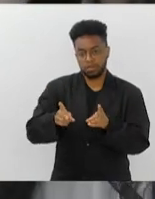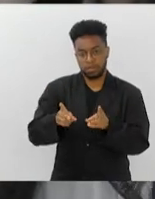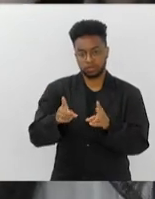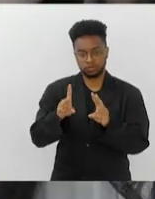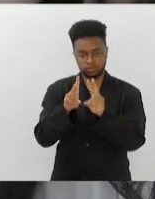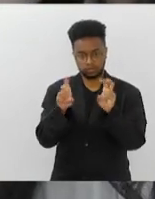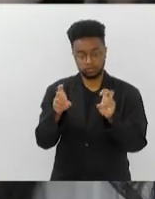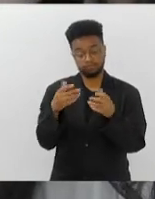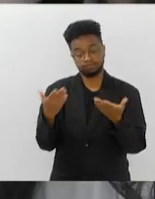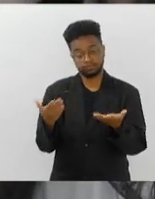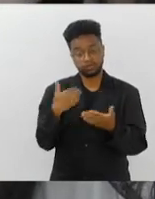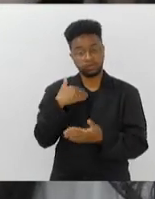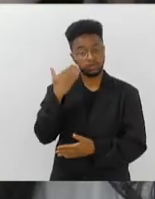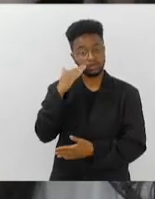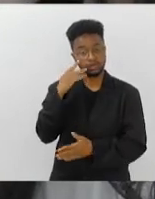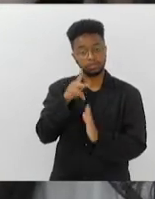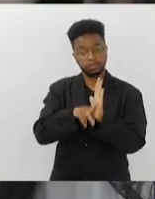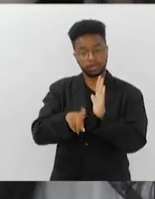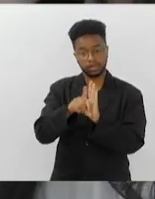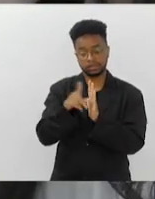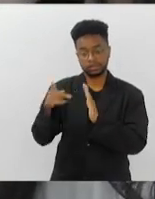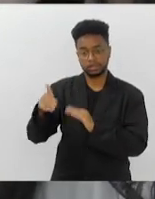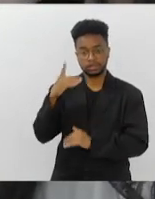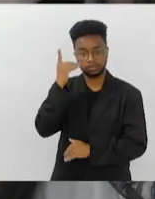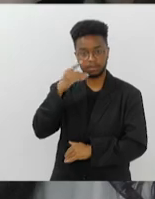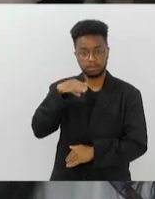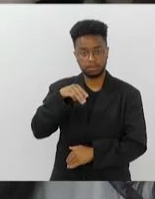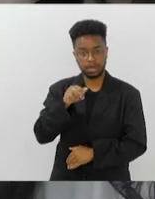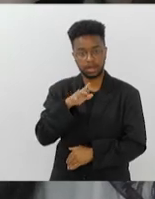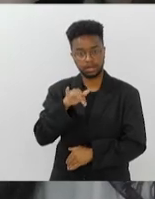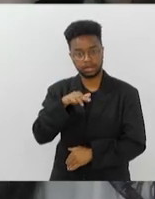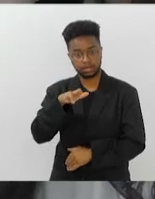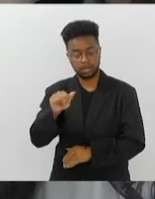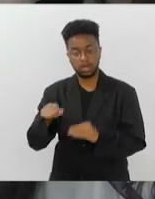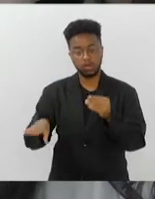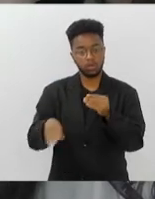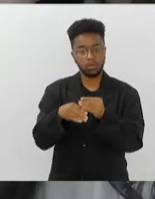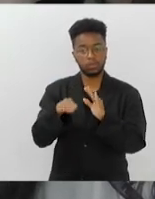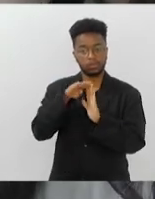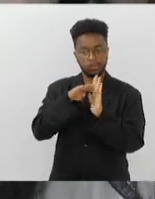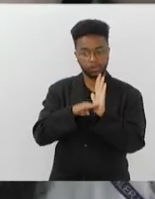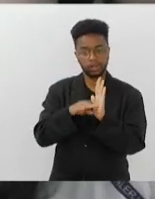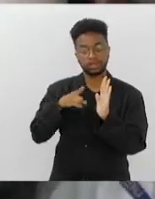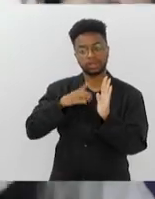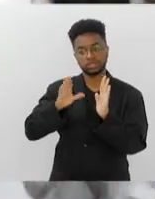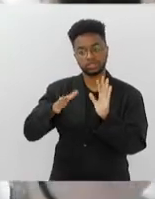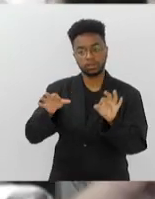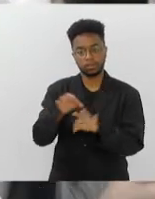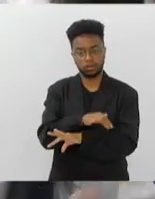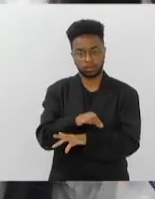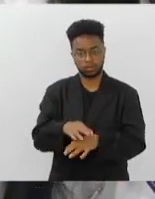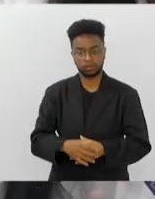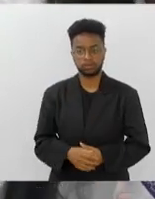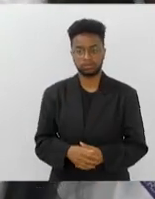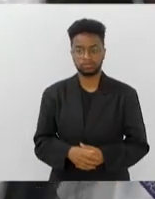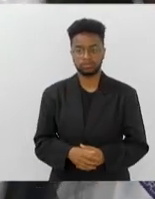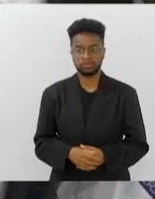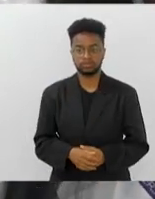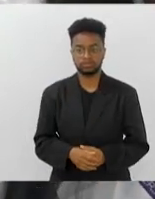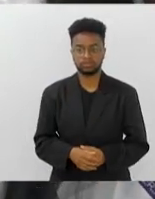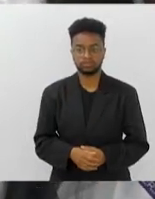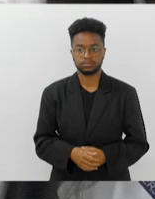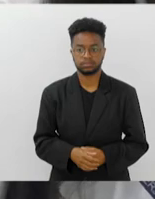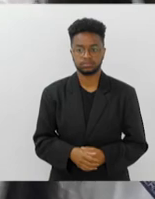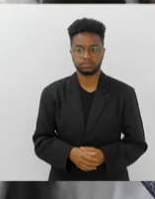de lei da deputada Marina complementa esse programa que já está instituído no Estado do Rio de